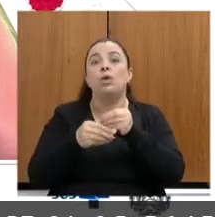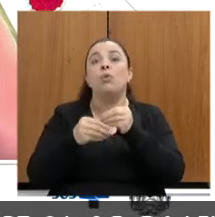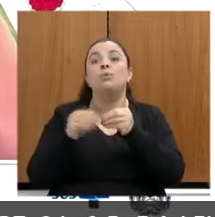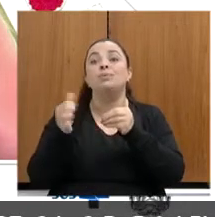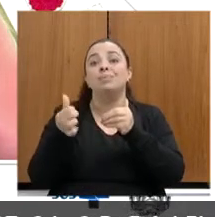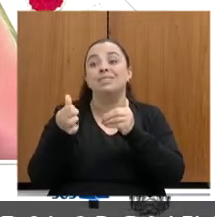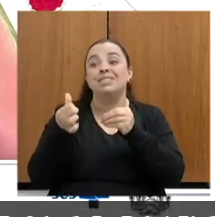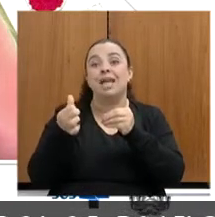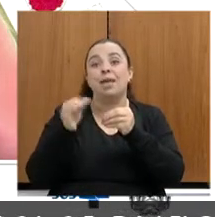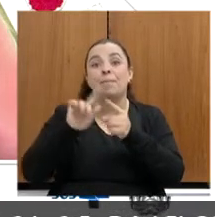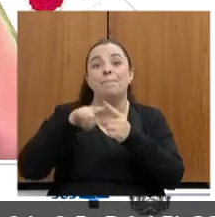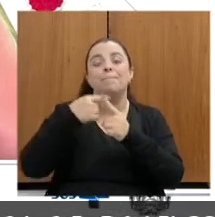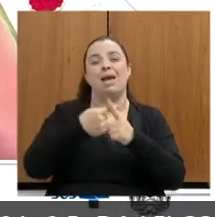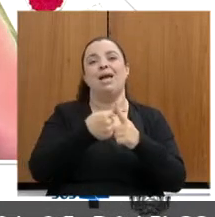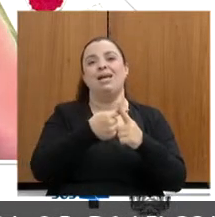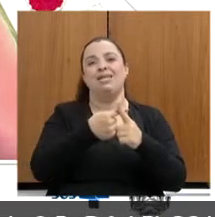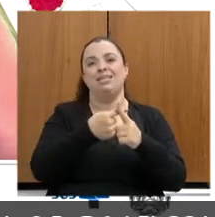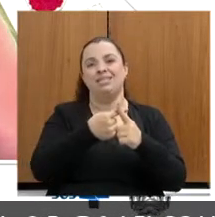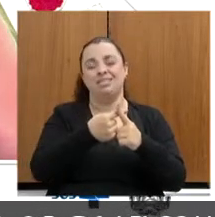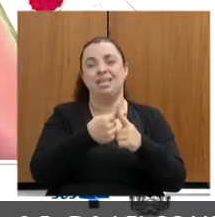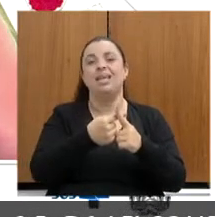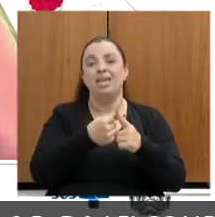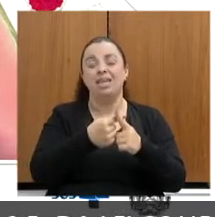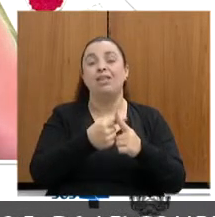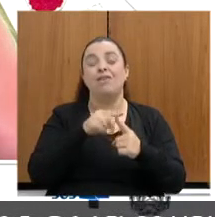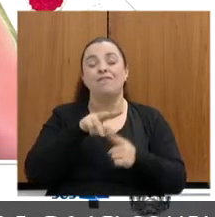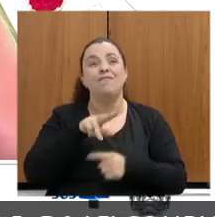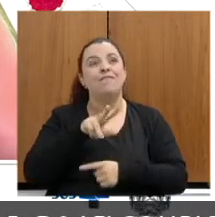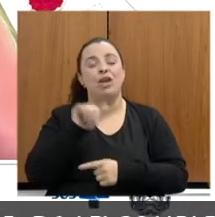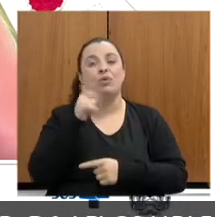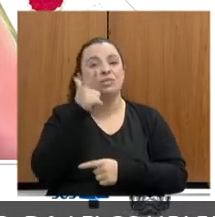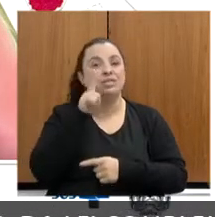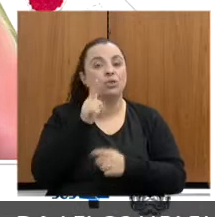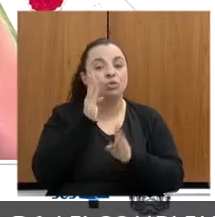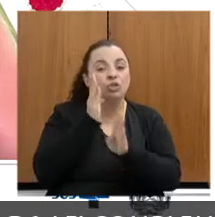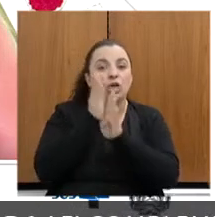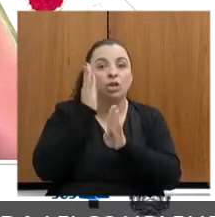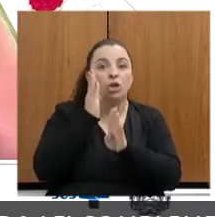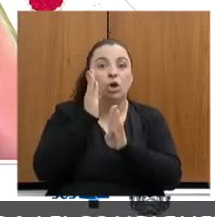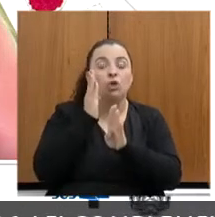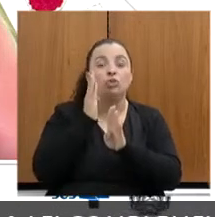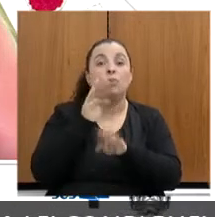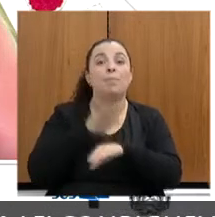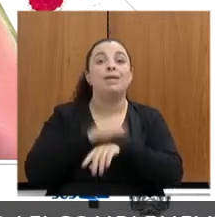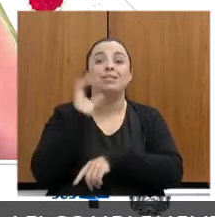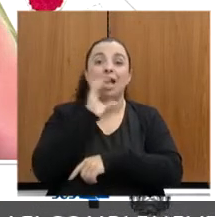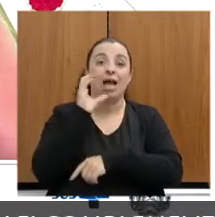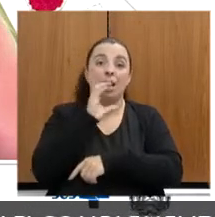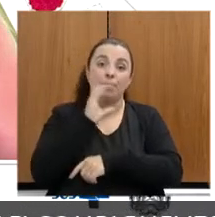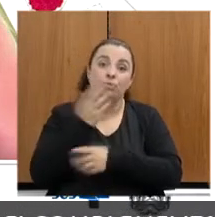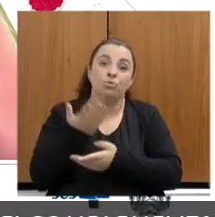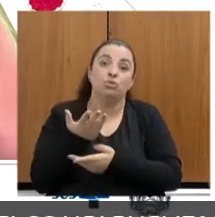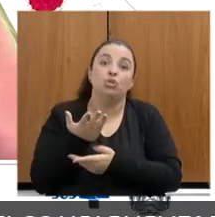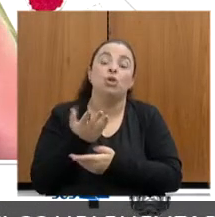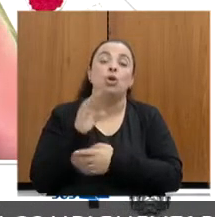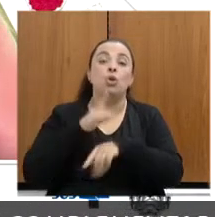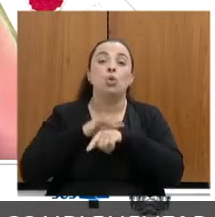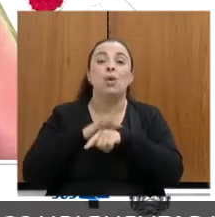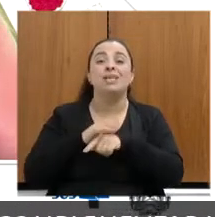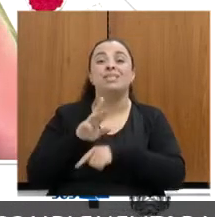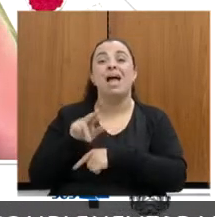seis doenças é que vai aumentar o diagnóstico precoce de doenças raras e a gente vai conseguir